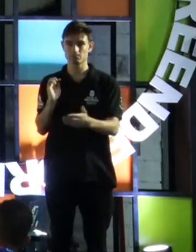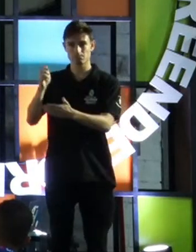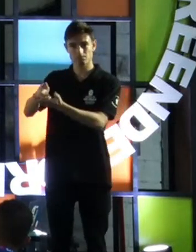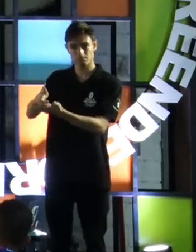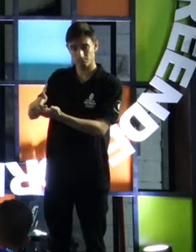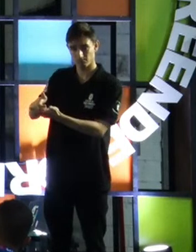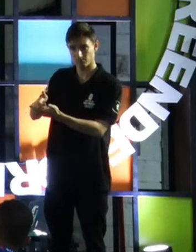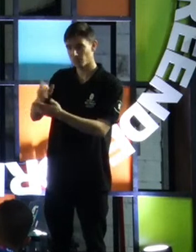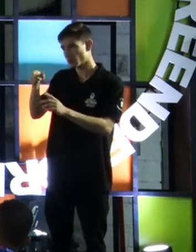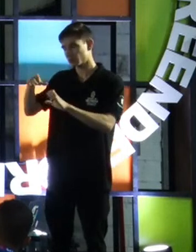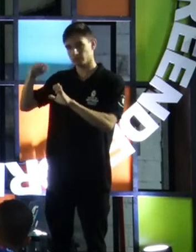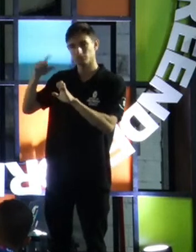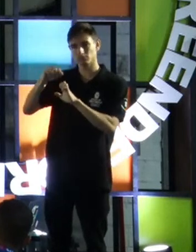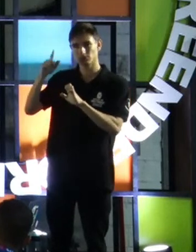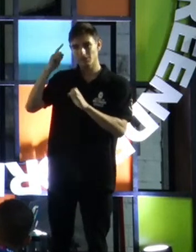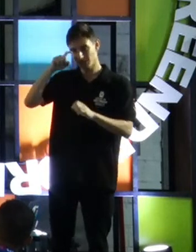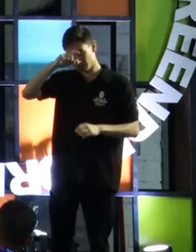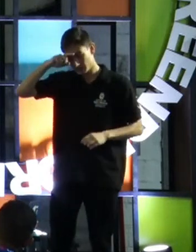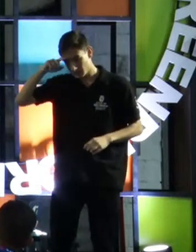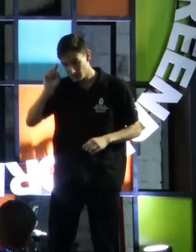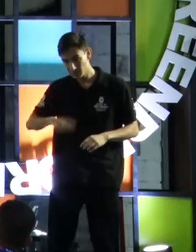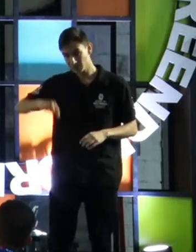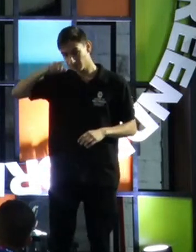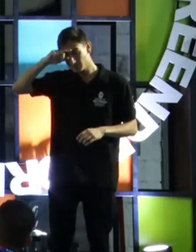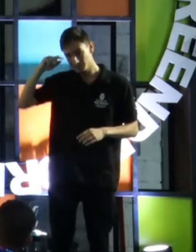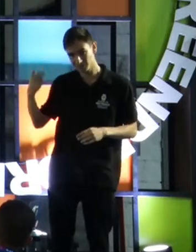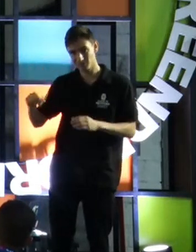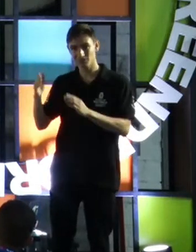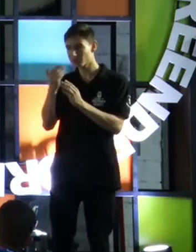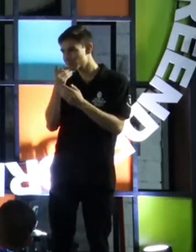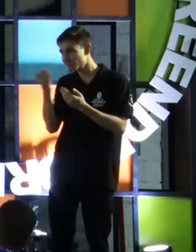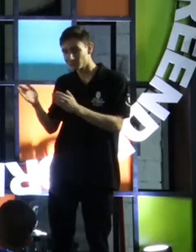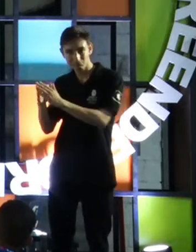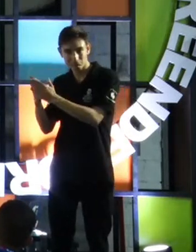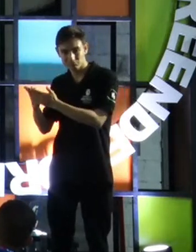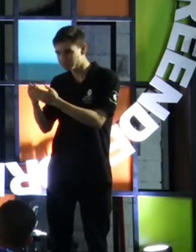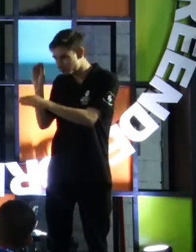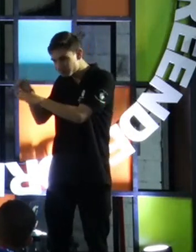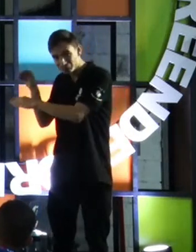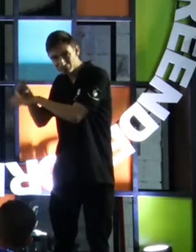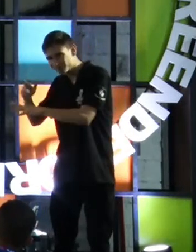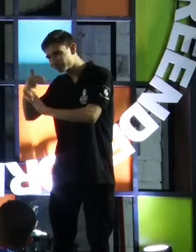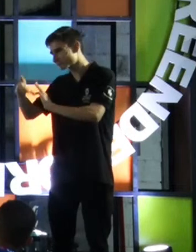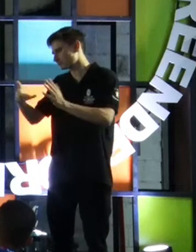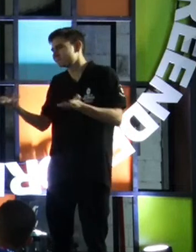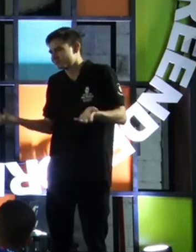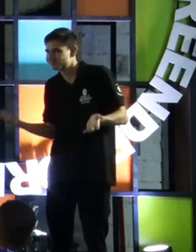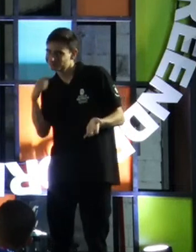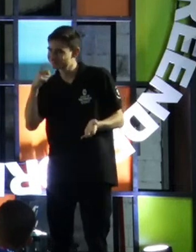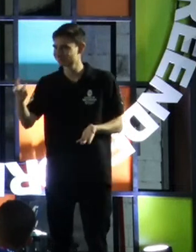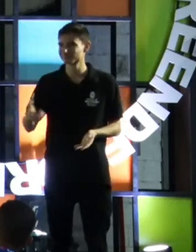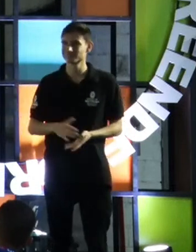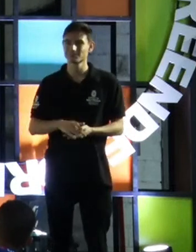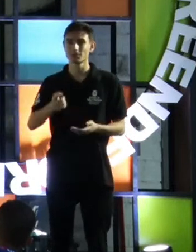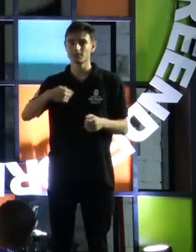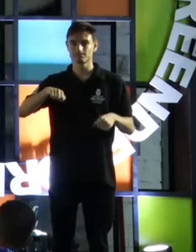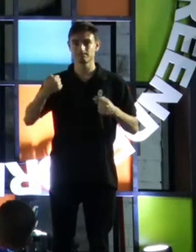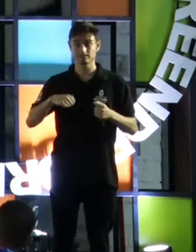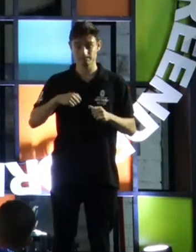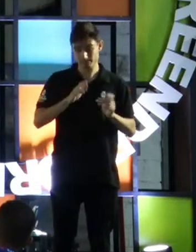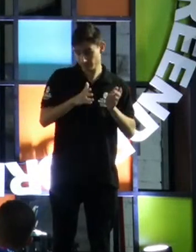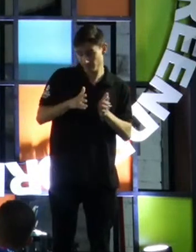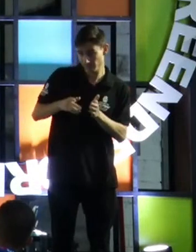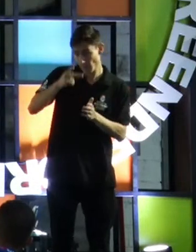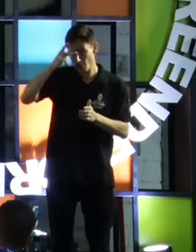dia você tem que suar e se lascar para botar comida dentro de casa? Não vai. Então, a gente tem que criar as condições para que